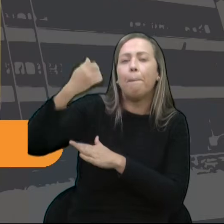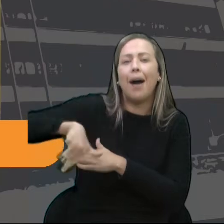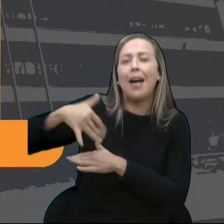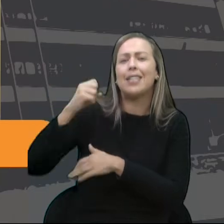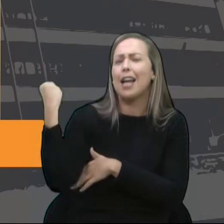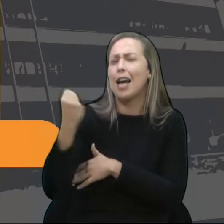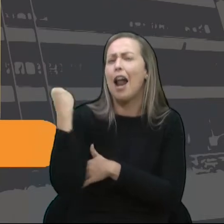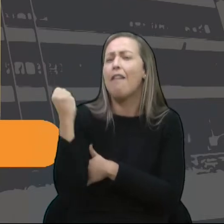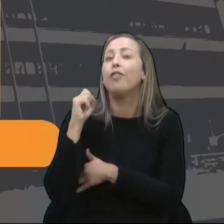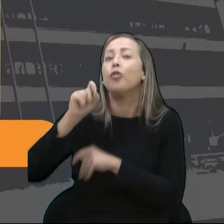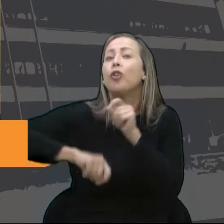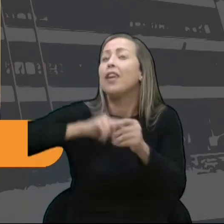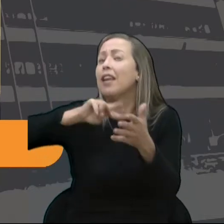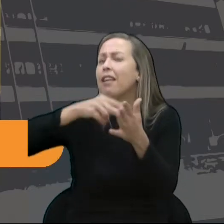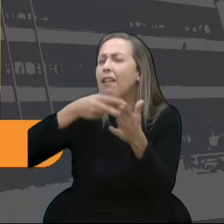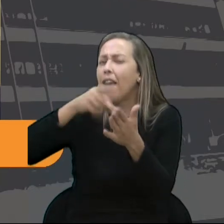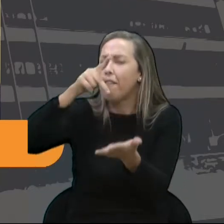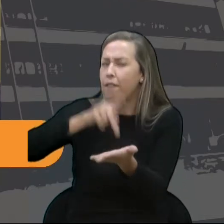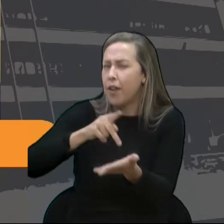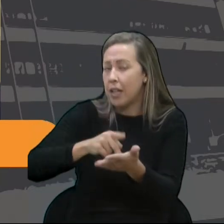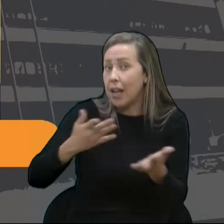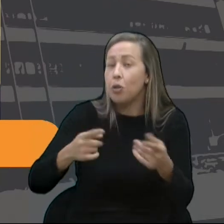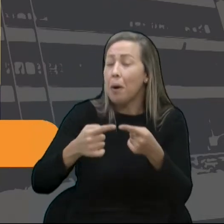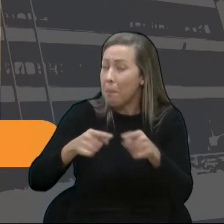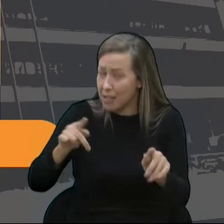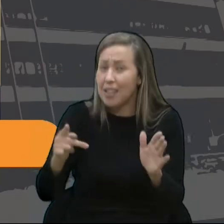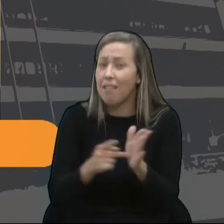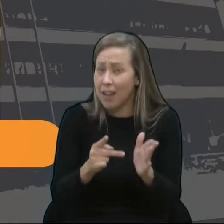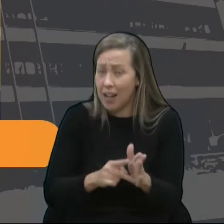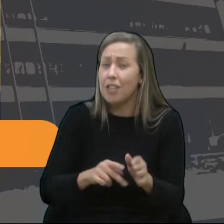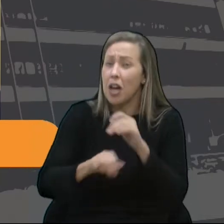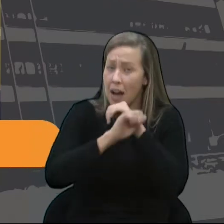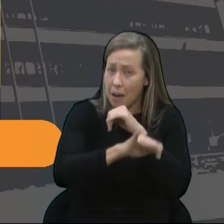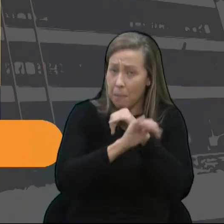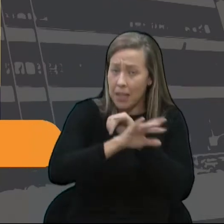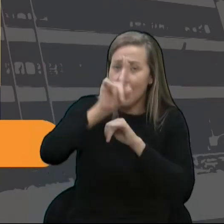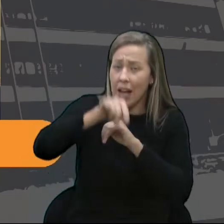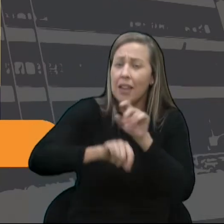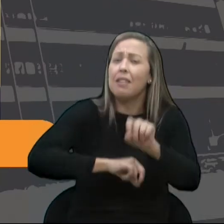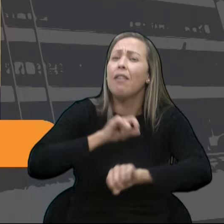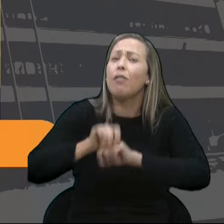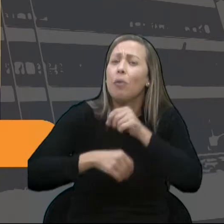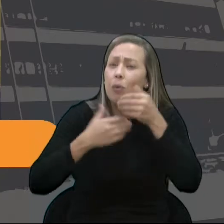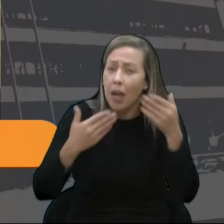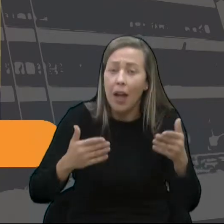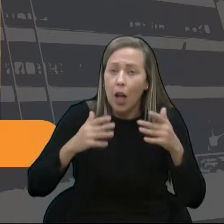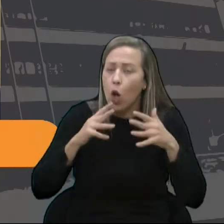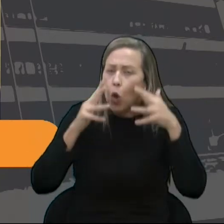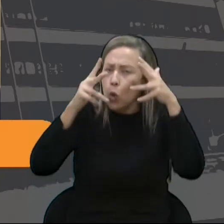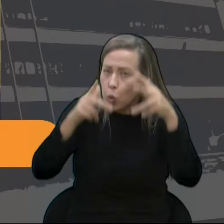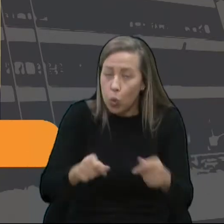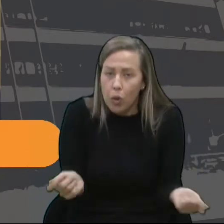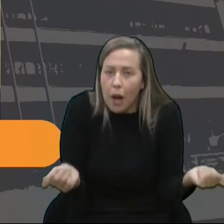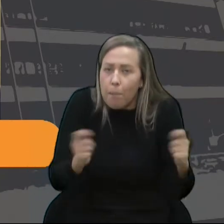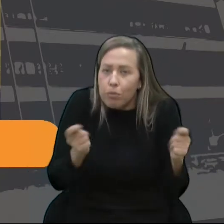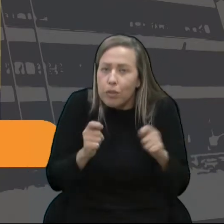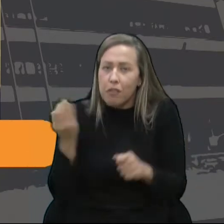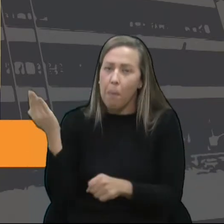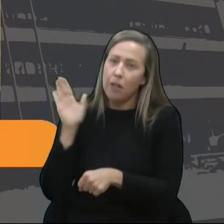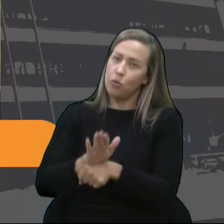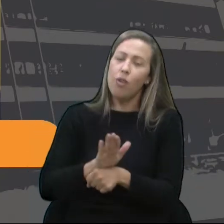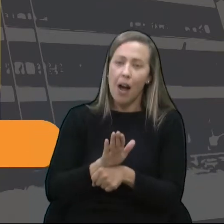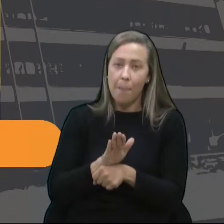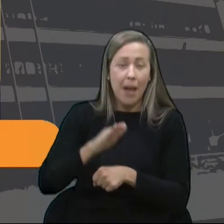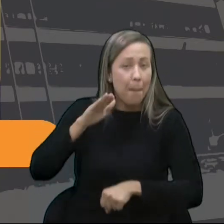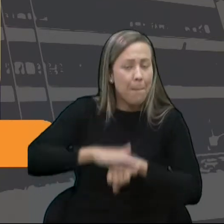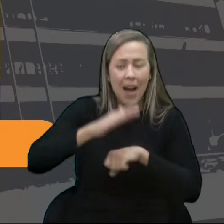que efetivamente era. Quando, na verdade, a imprensa estava divulgando não tudo o que poderia estar acontecendo, era